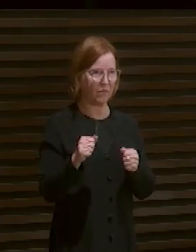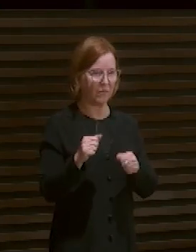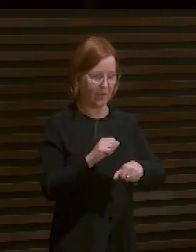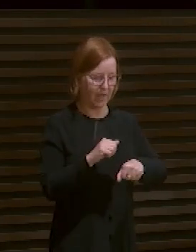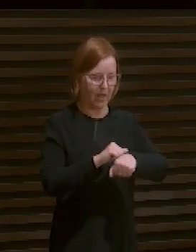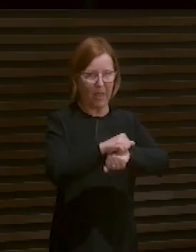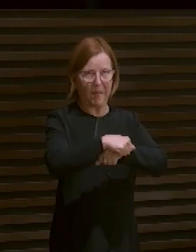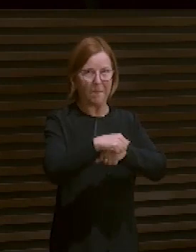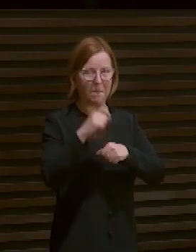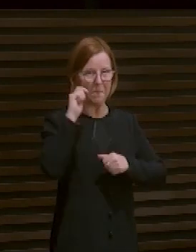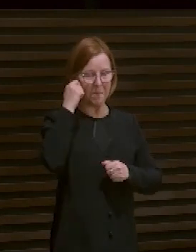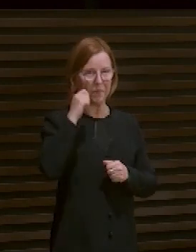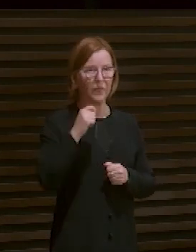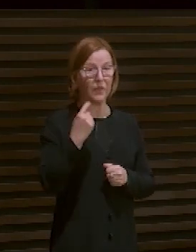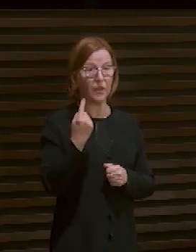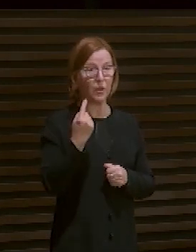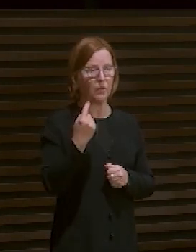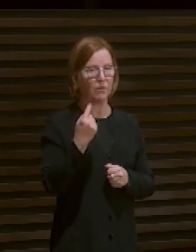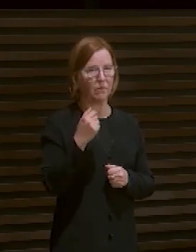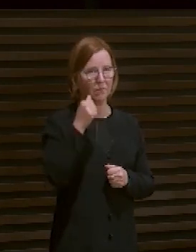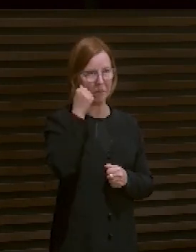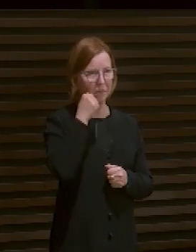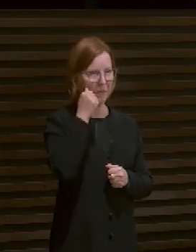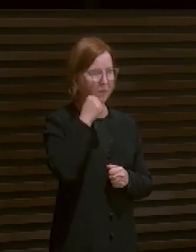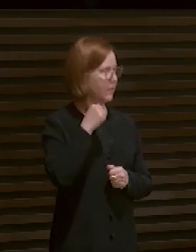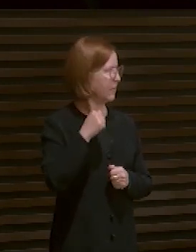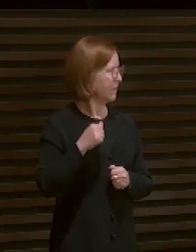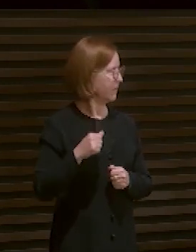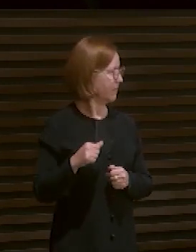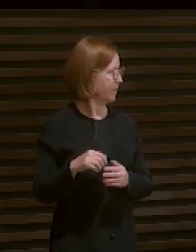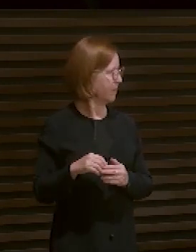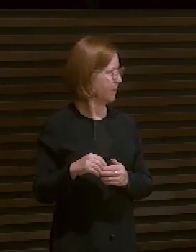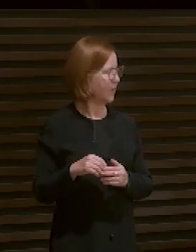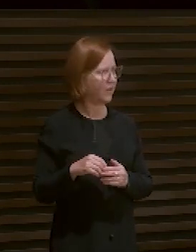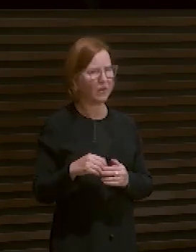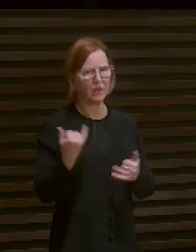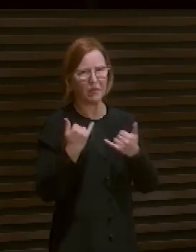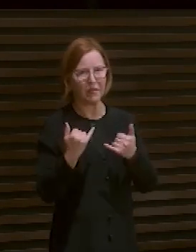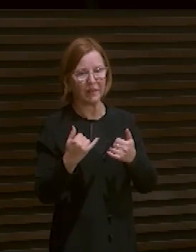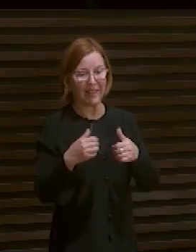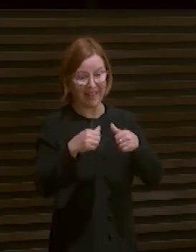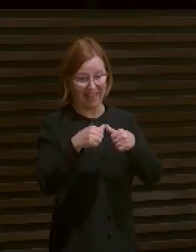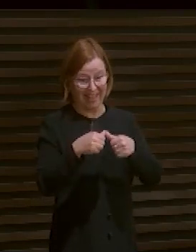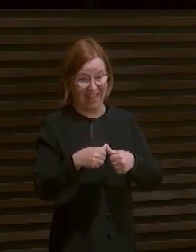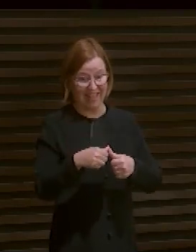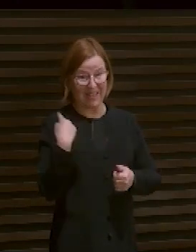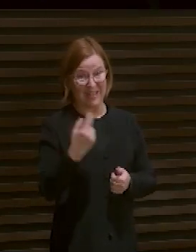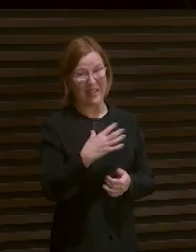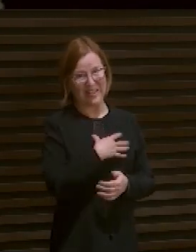escuros, e uma menininha loura. E ele disse assim, essa aqui é nossa filha.